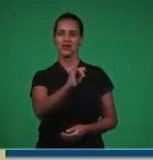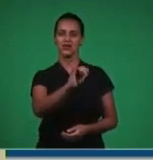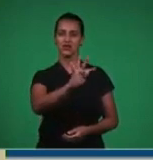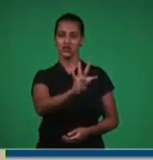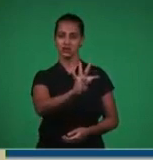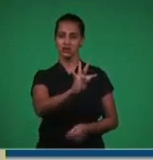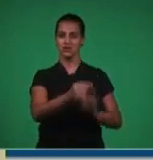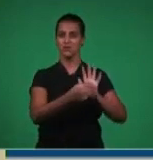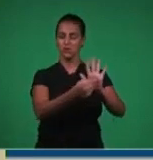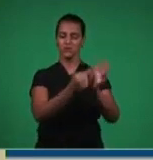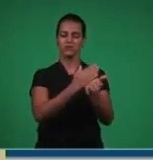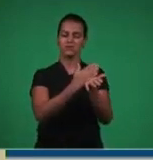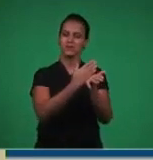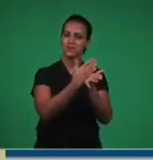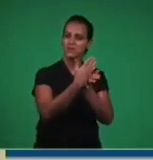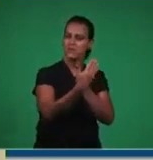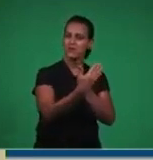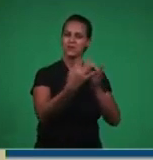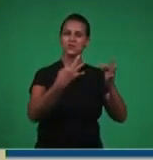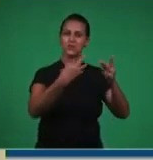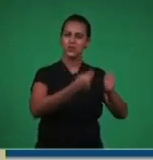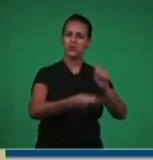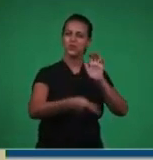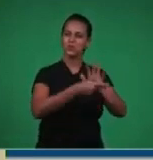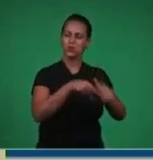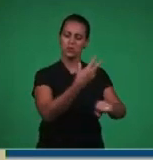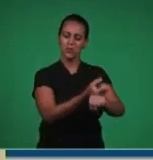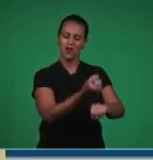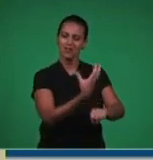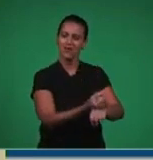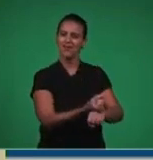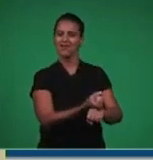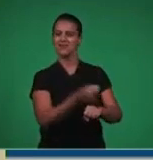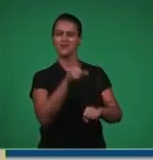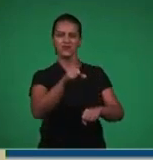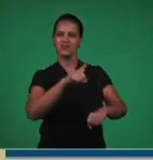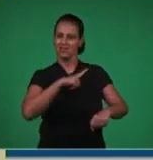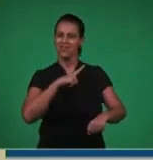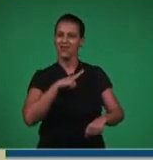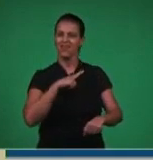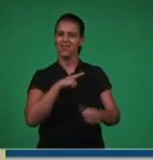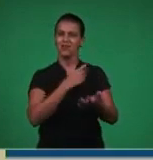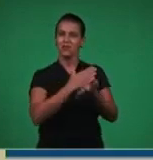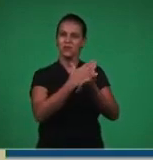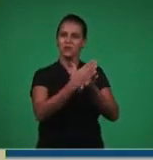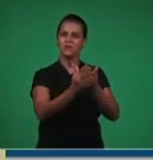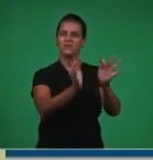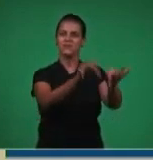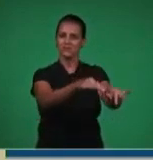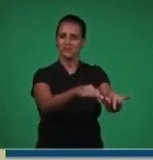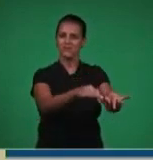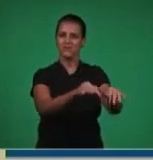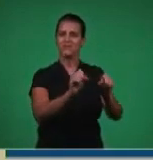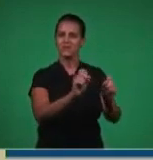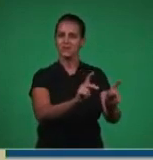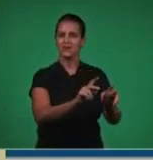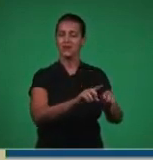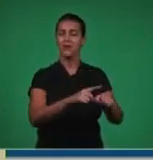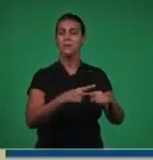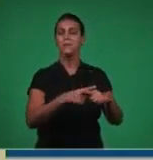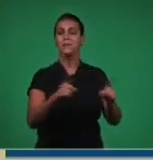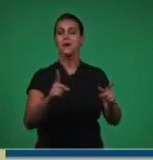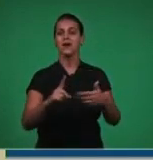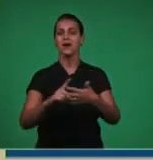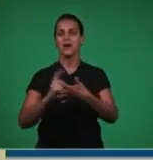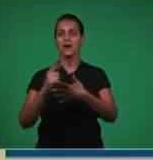da razão, é matéria, é matéria. É isso que você tem. Tem começo e tem fim. Mas a quinta medida, ela não